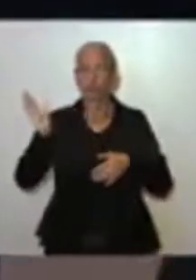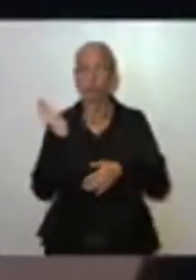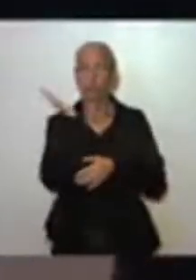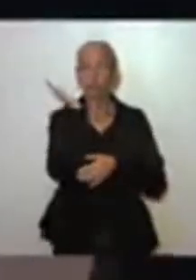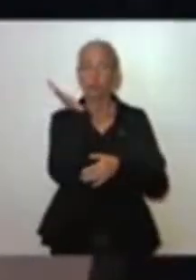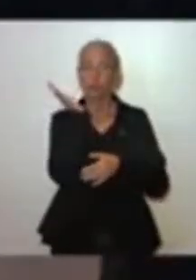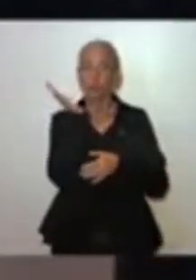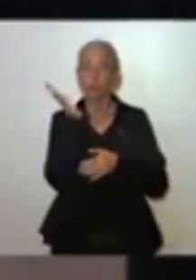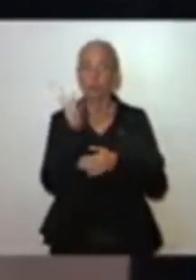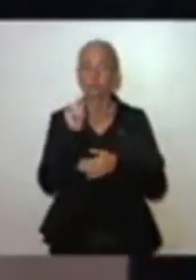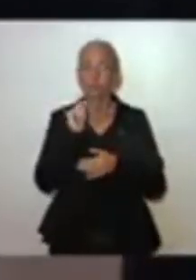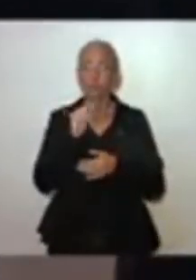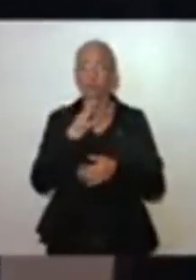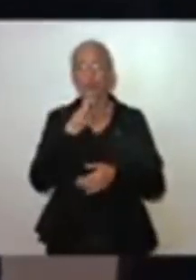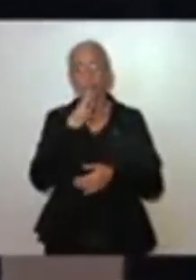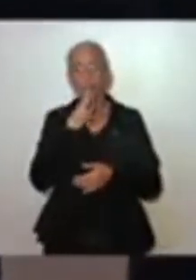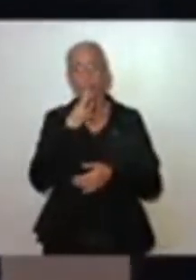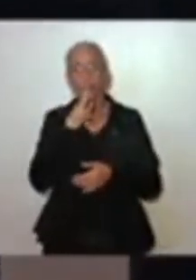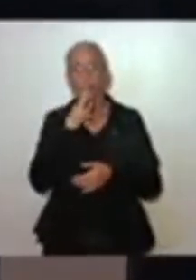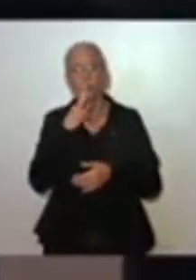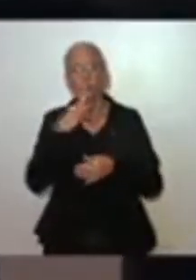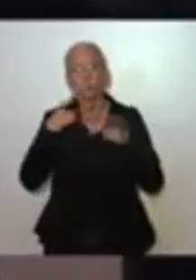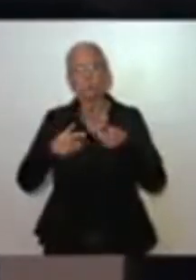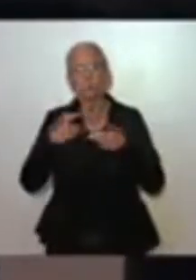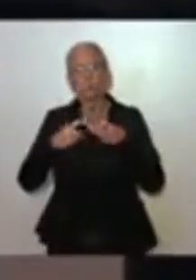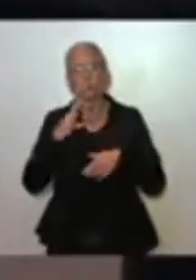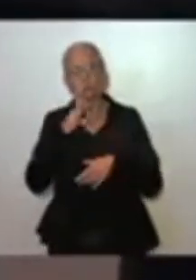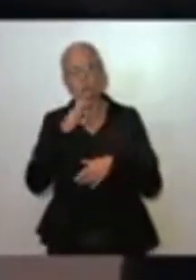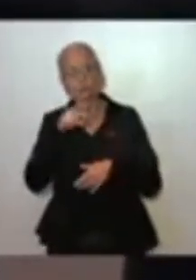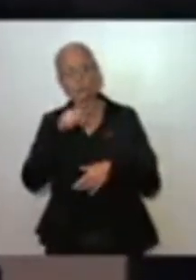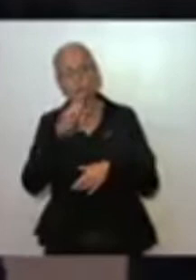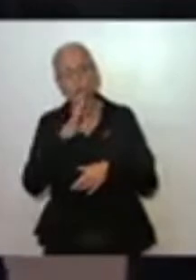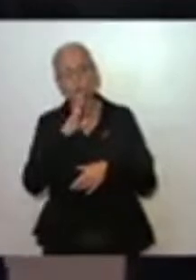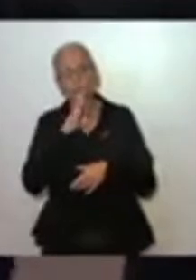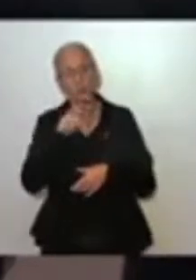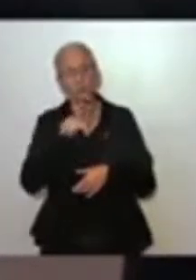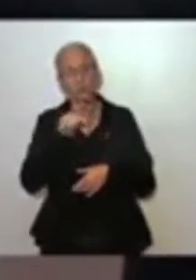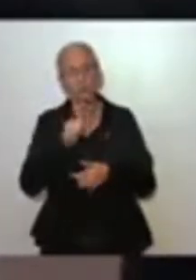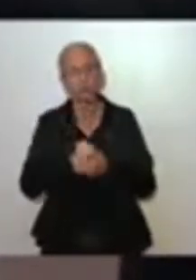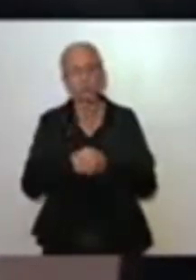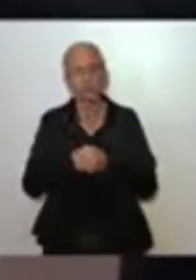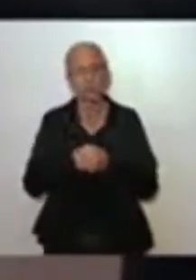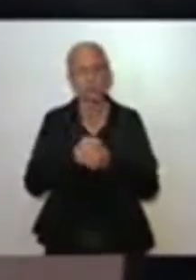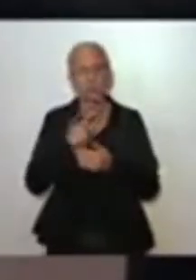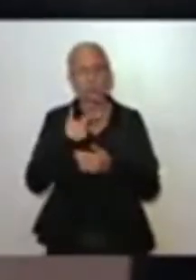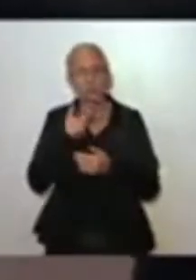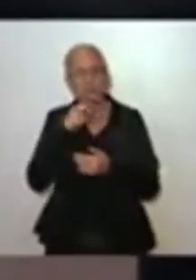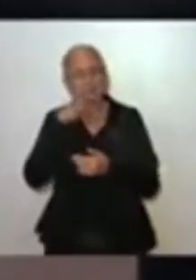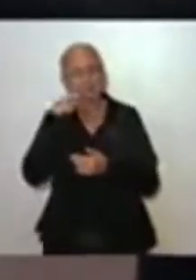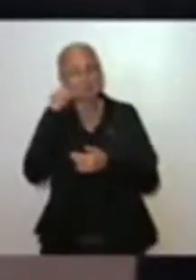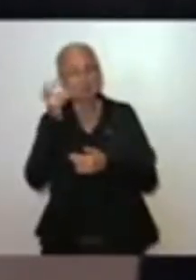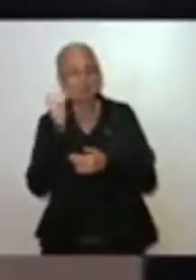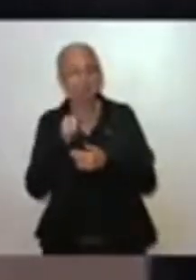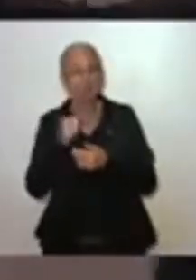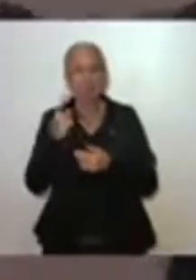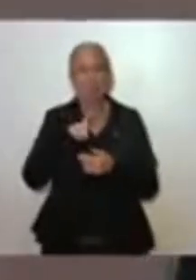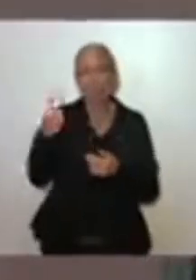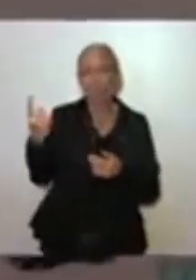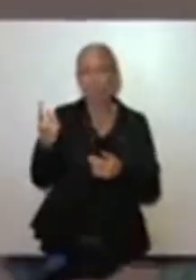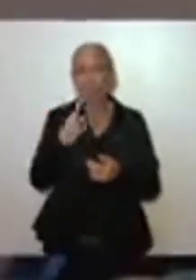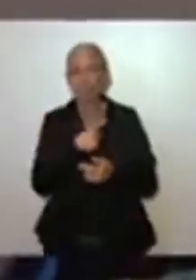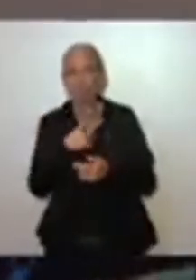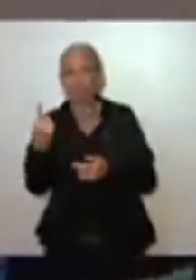mesa e disse eu conheço o senhor de algum lugar o meu ritmo e da mente ele foi veio voltou